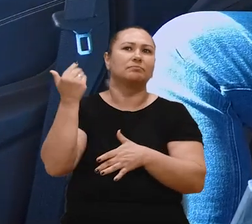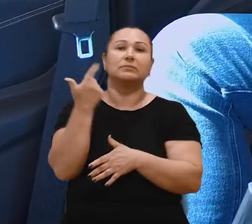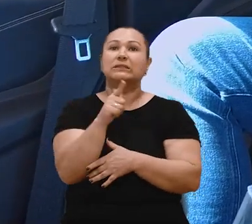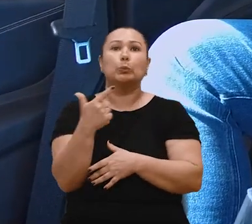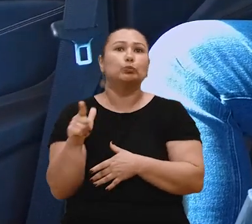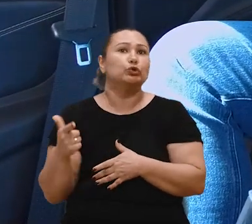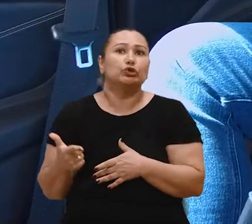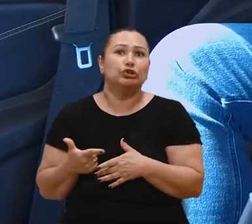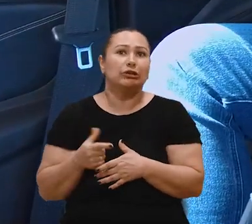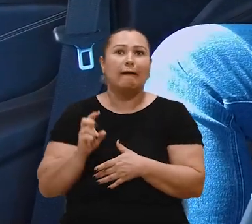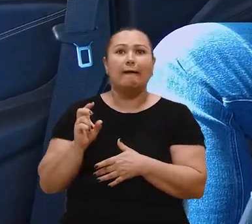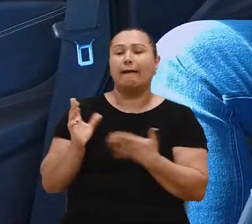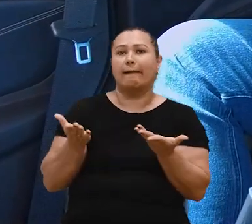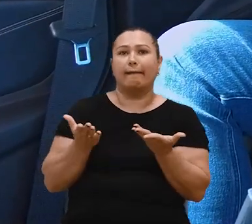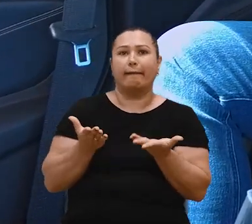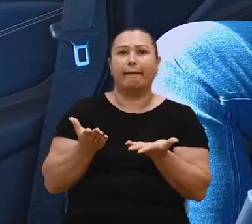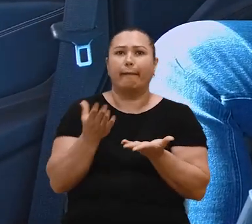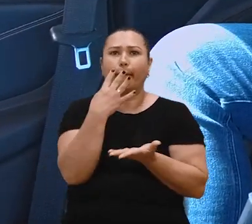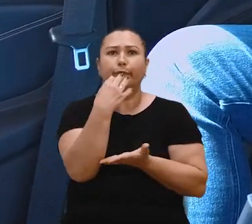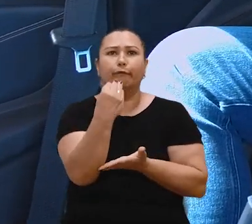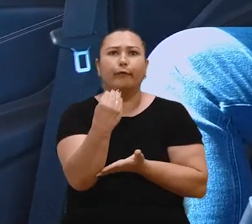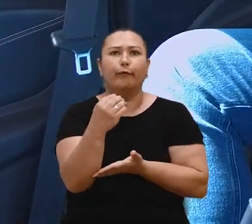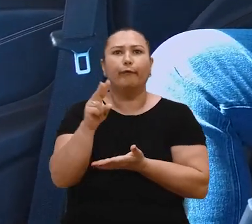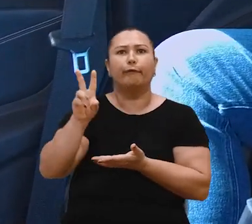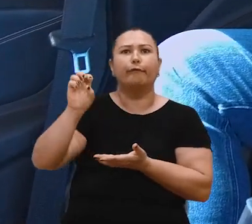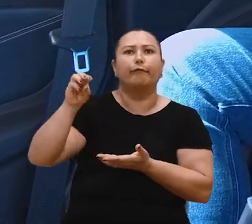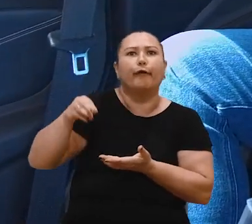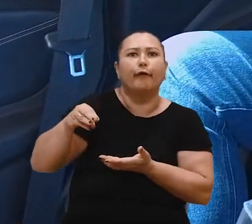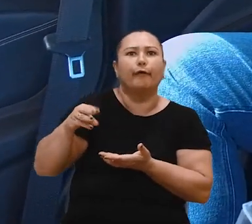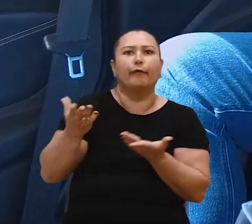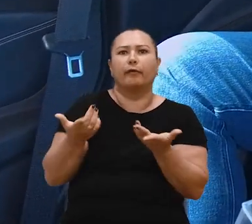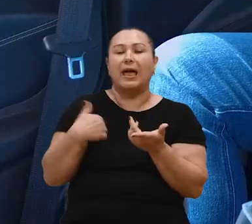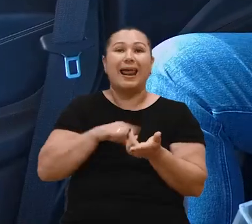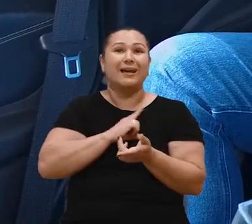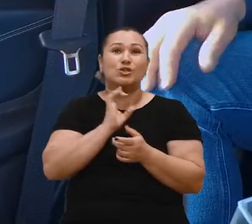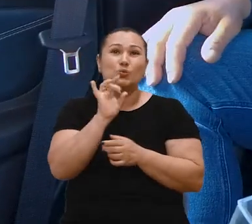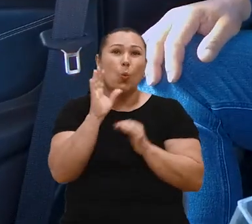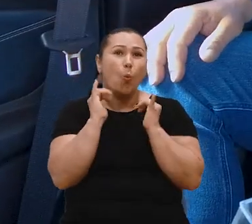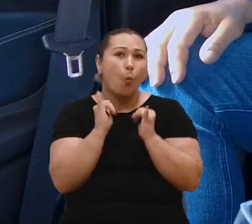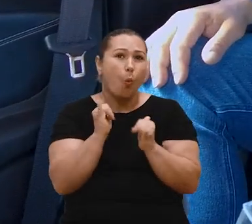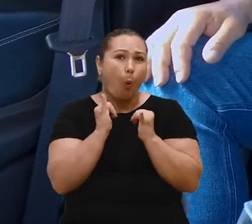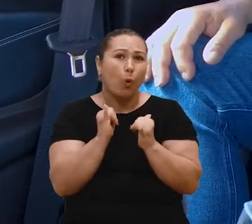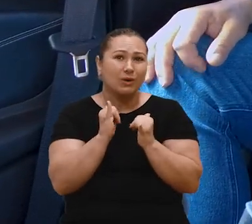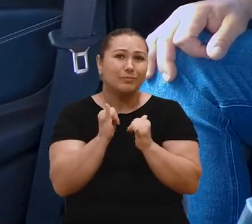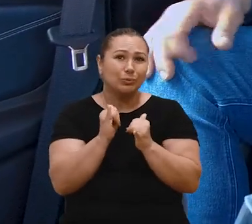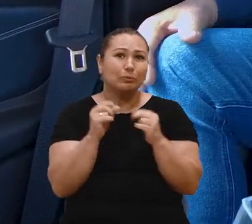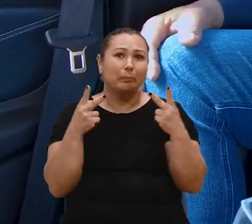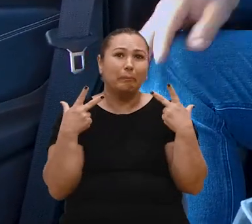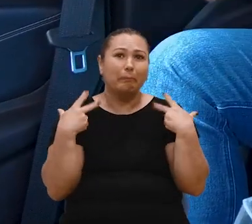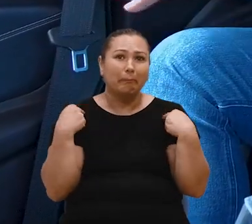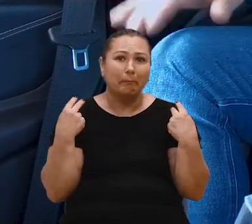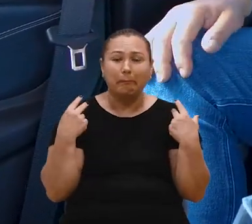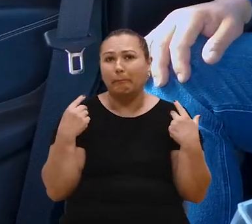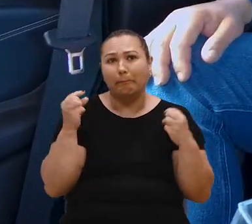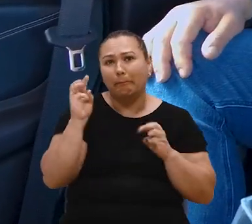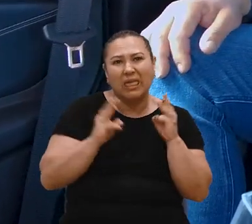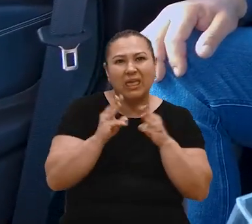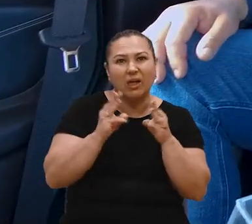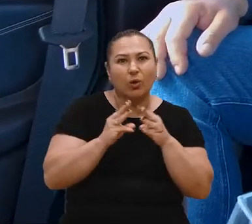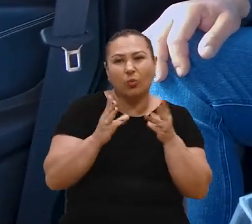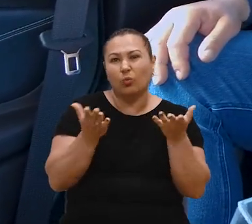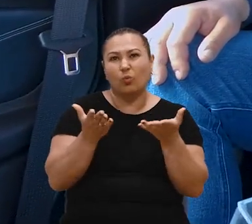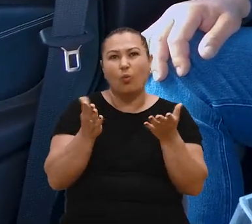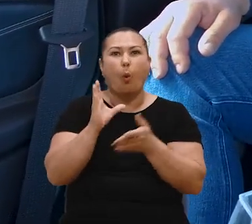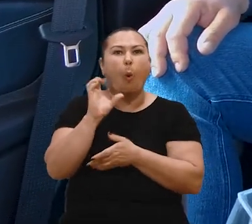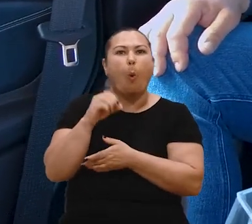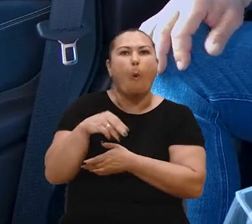van. Van não existia, né? Não existia besta, era Kombi e ônibus só, né? E eu era motorista de Kombi. Então eu fazia